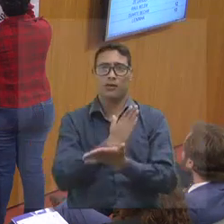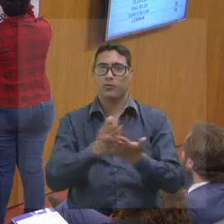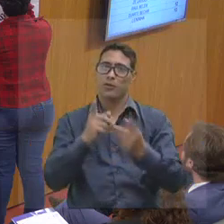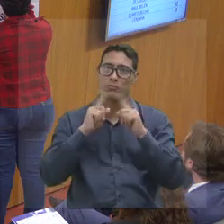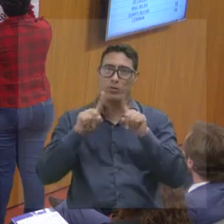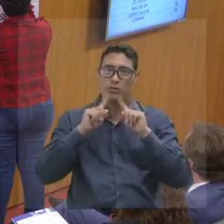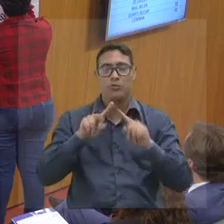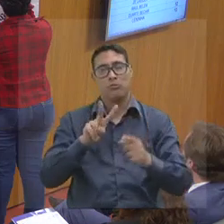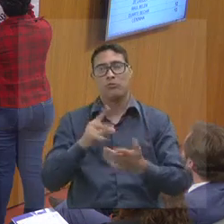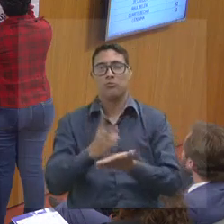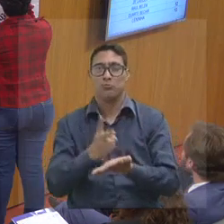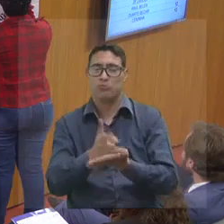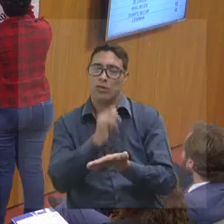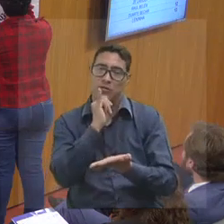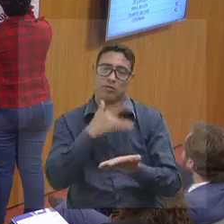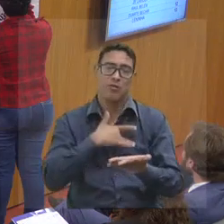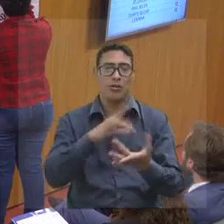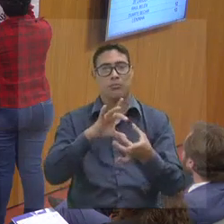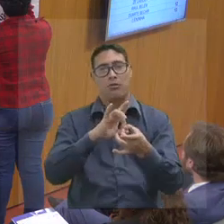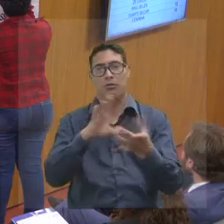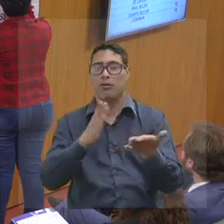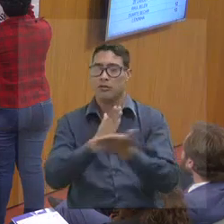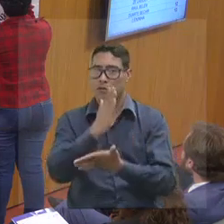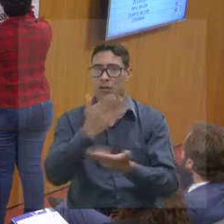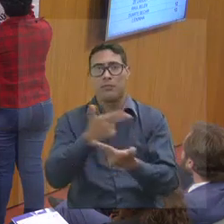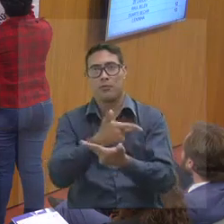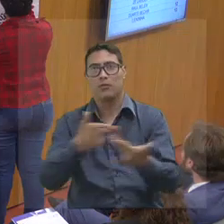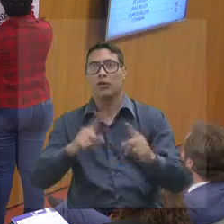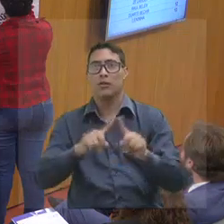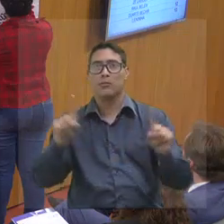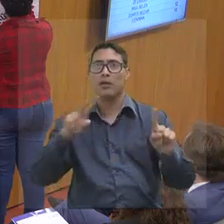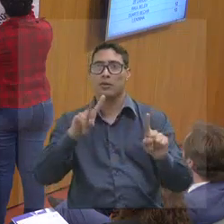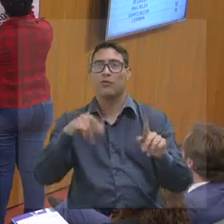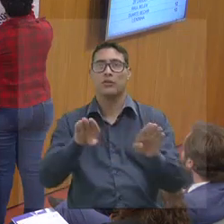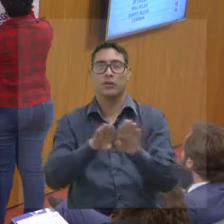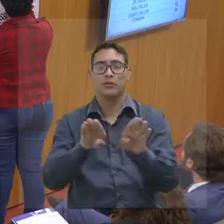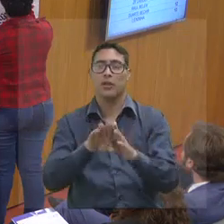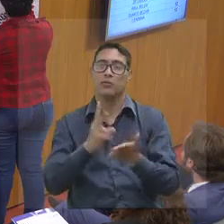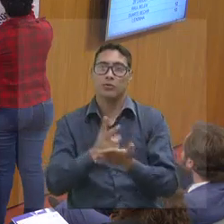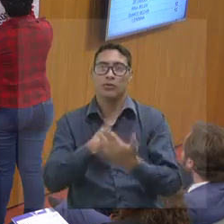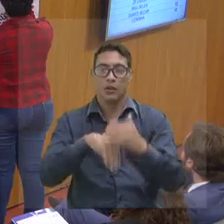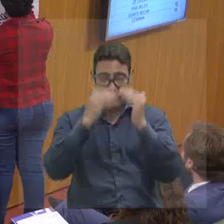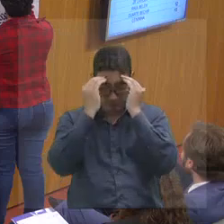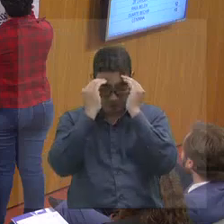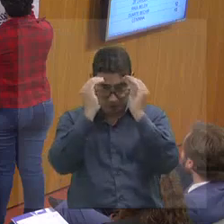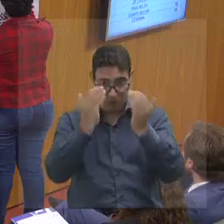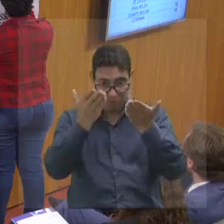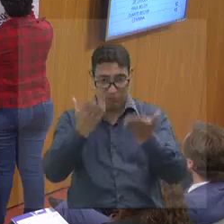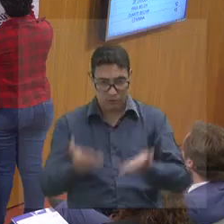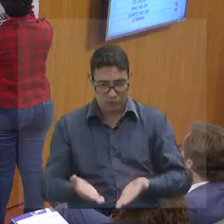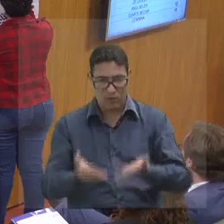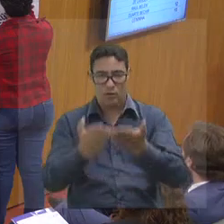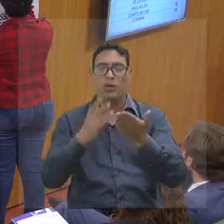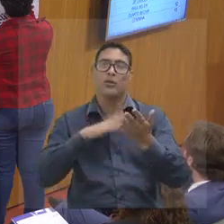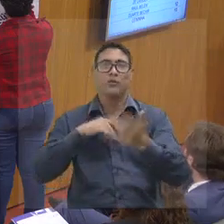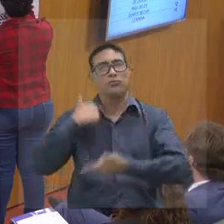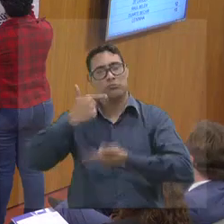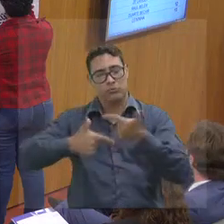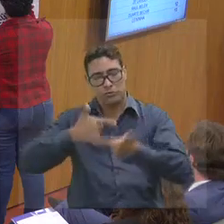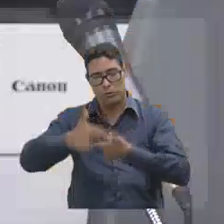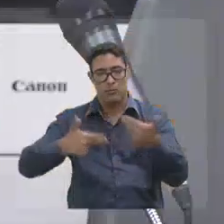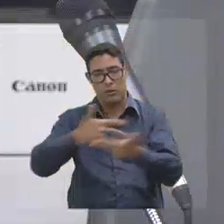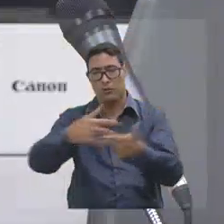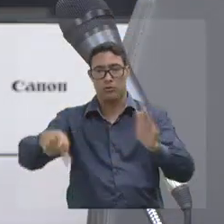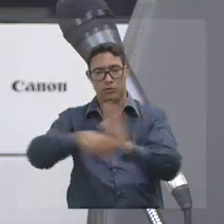essencialmentes e tudo determinados mas continuarei respeitando muito em função do trabalho de vossa